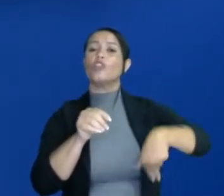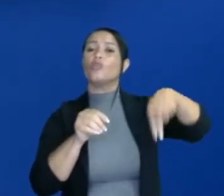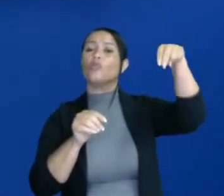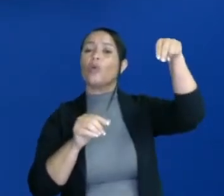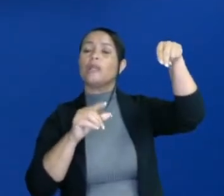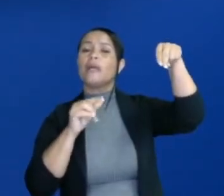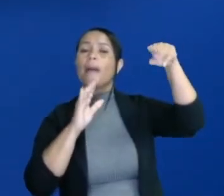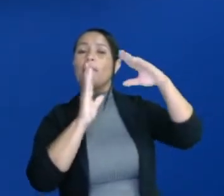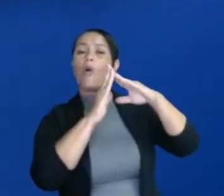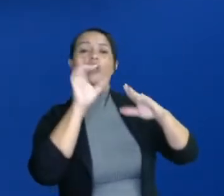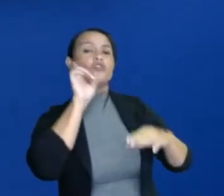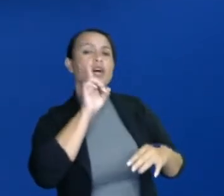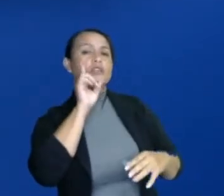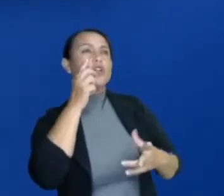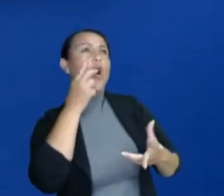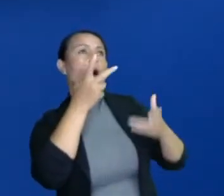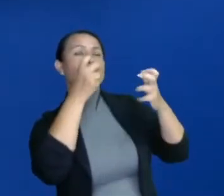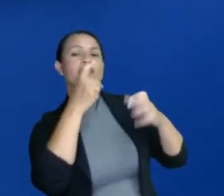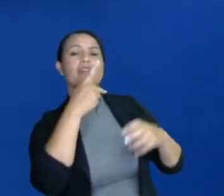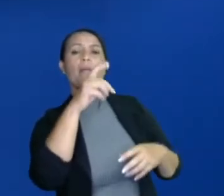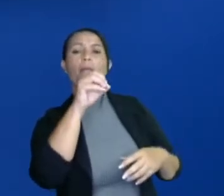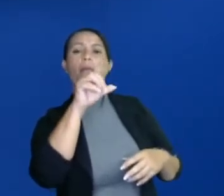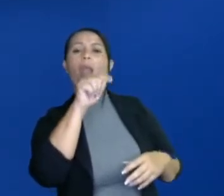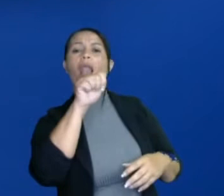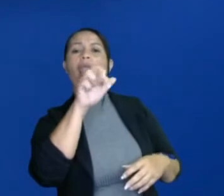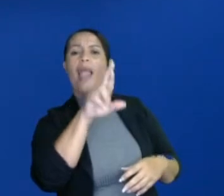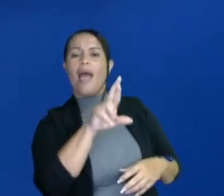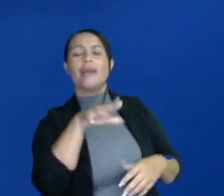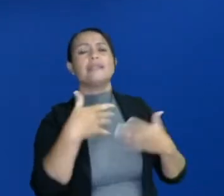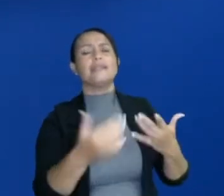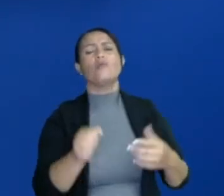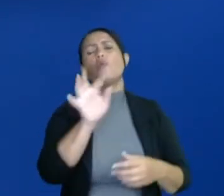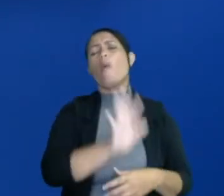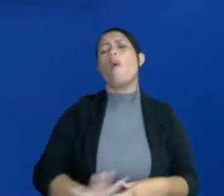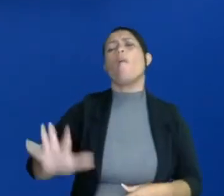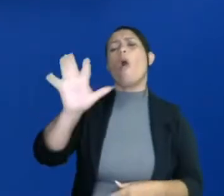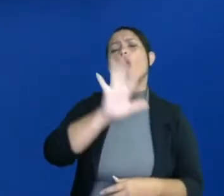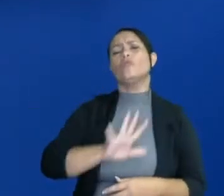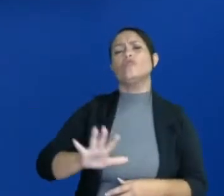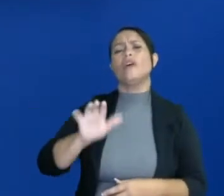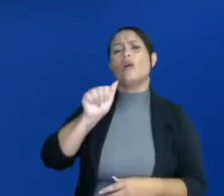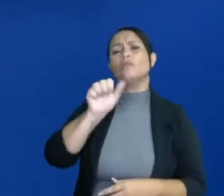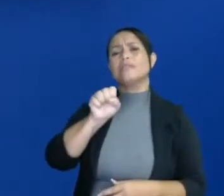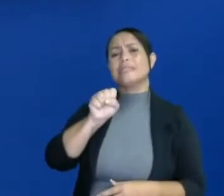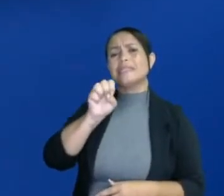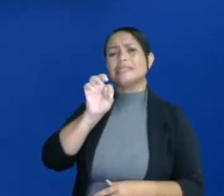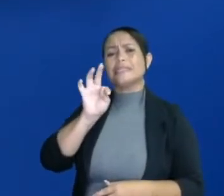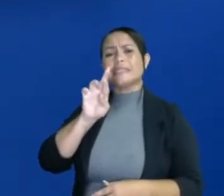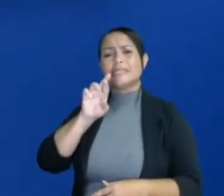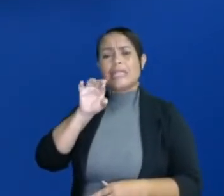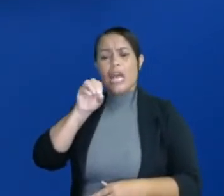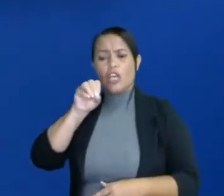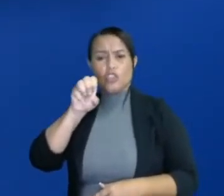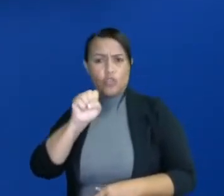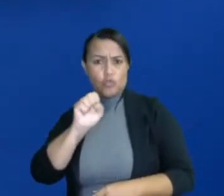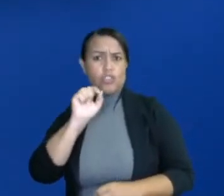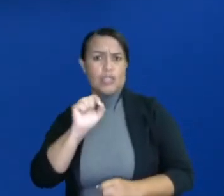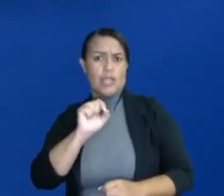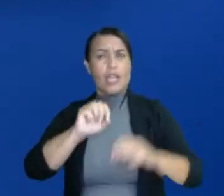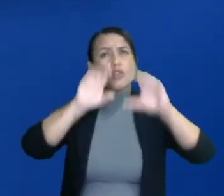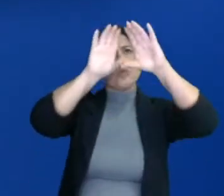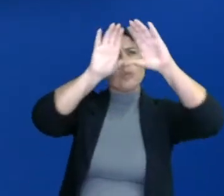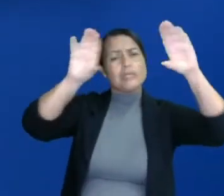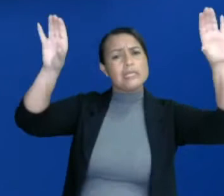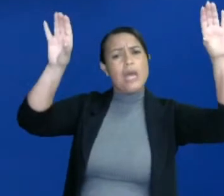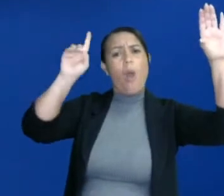como referência a estrela polar, tá bom? Então, assim, de um modo geral, os astros, né, do céu, os corpos celestes, eles